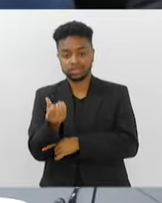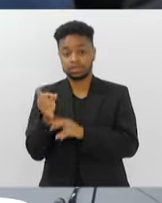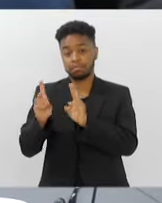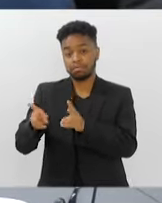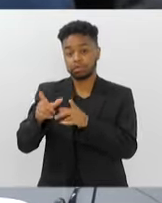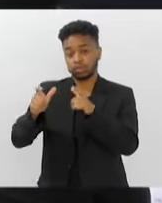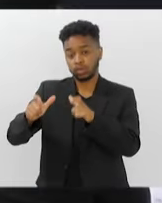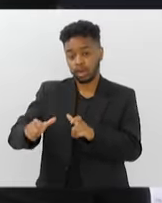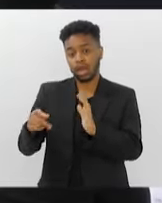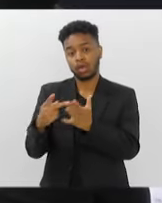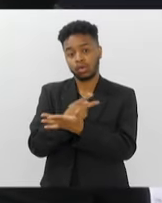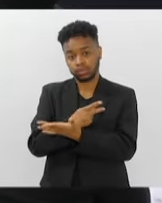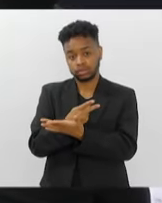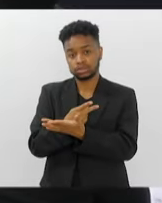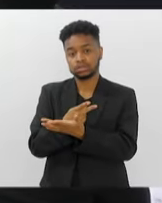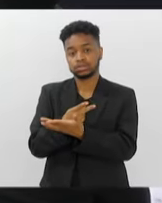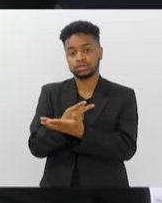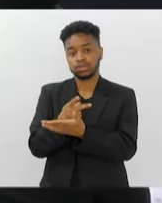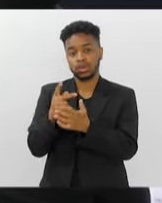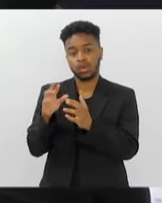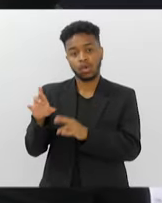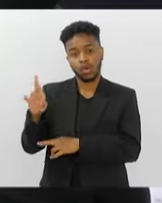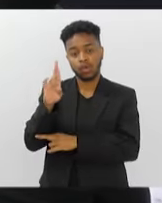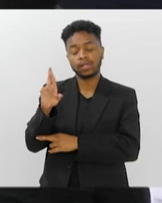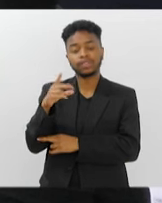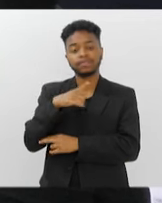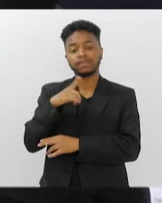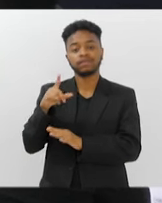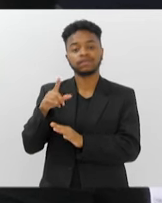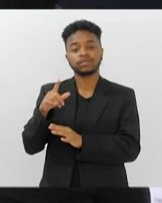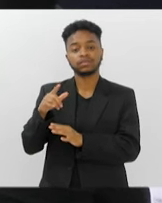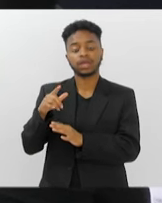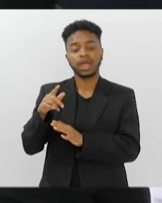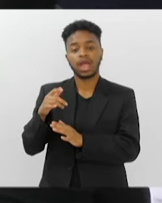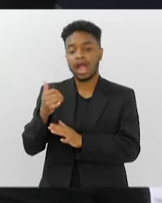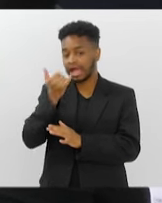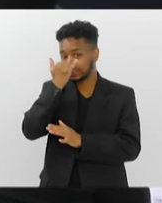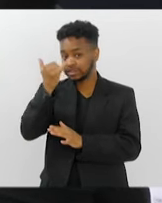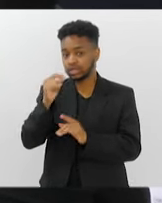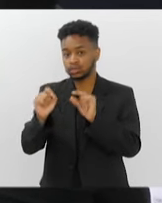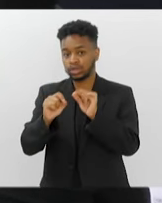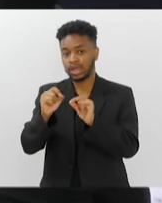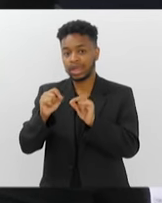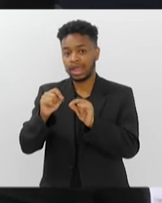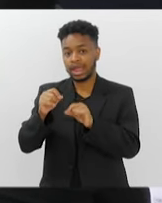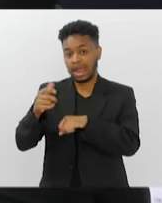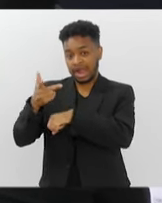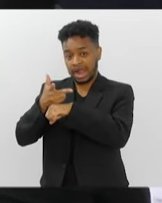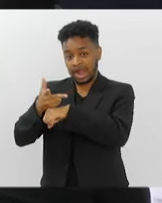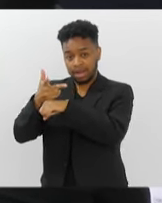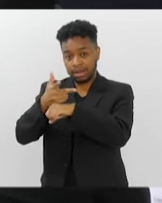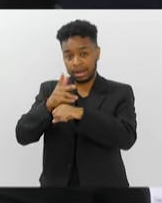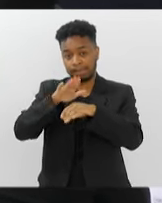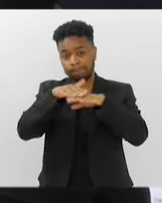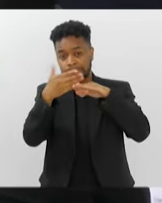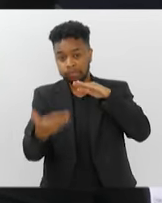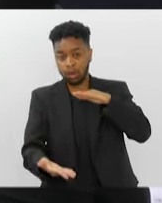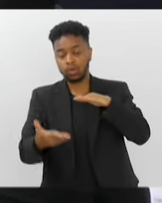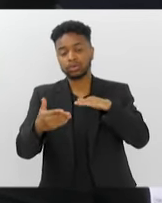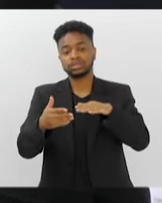rio também teve um acidente onde uma uma câmera ela cai e acerta e atinge sete